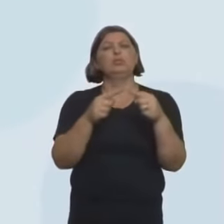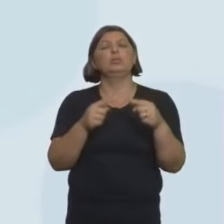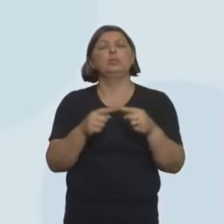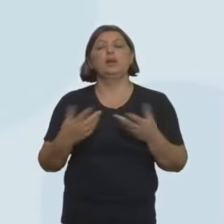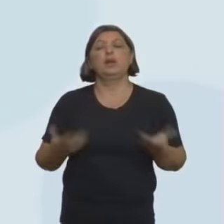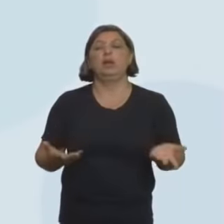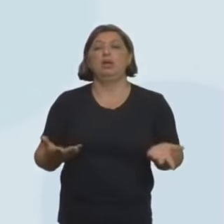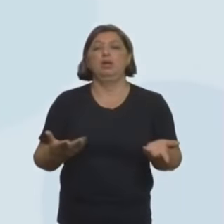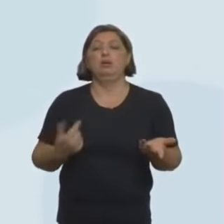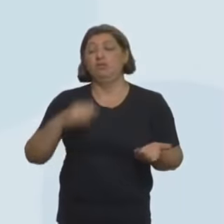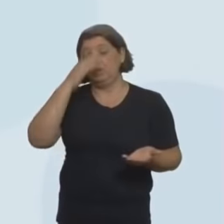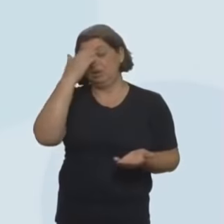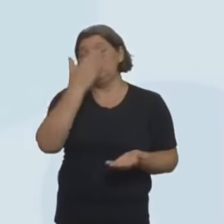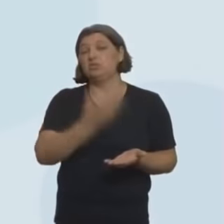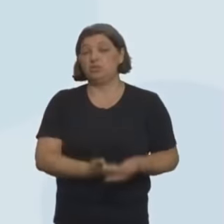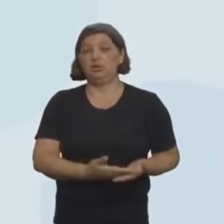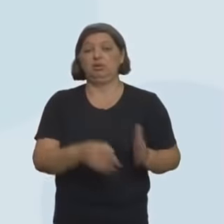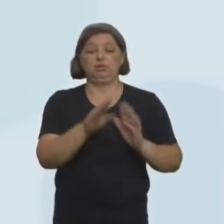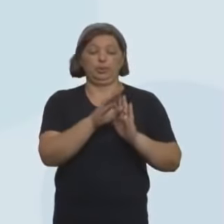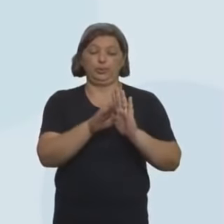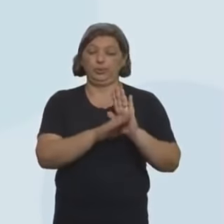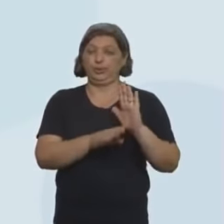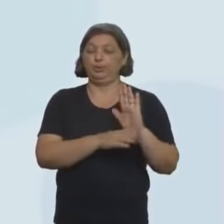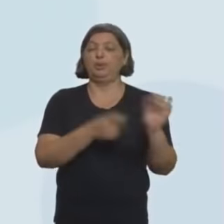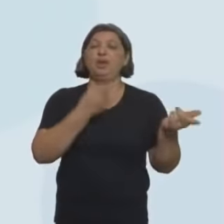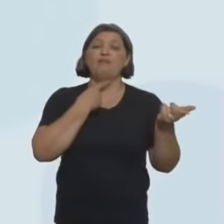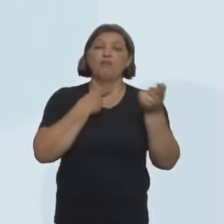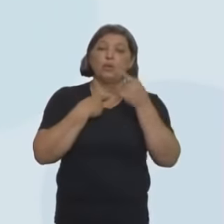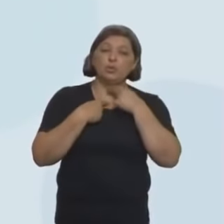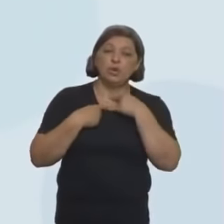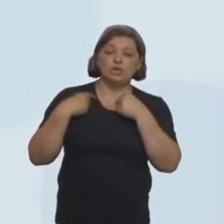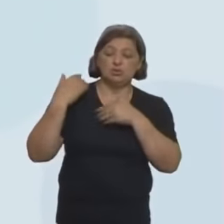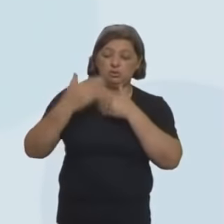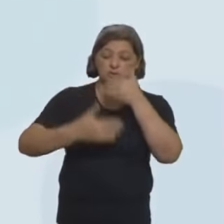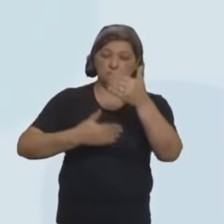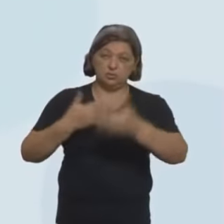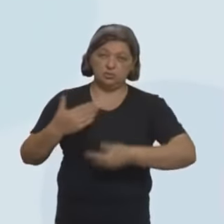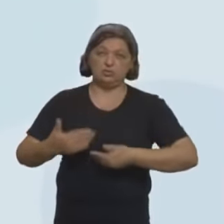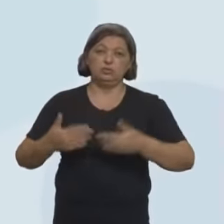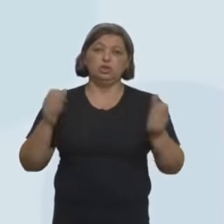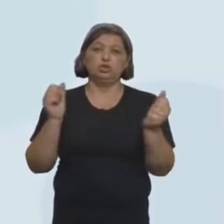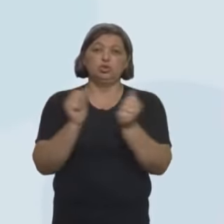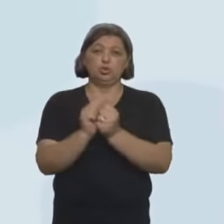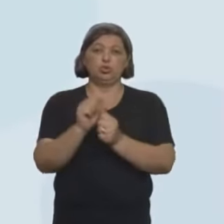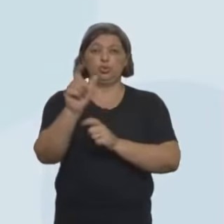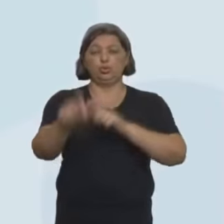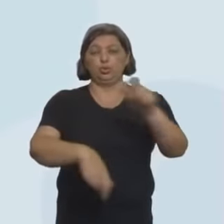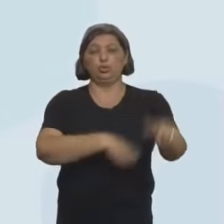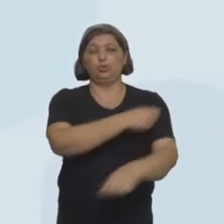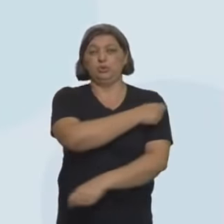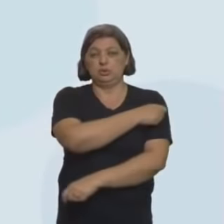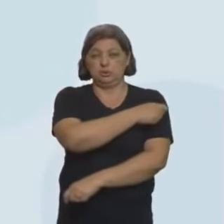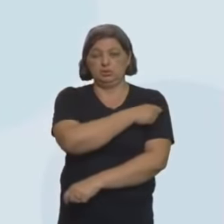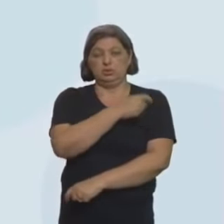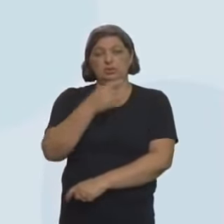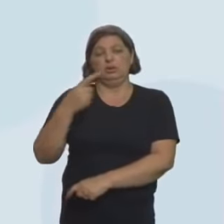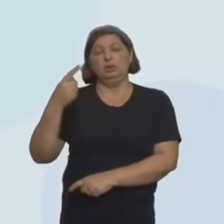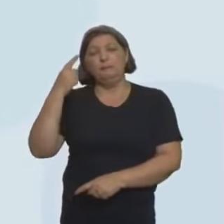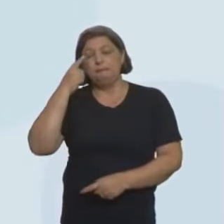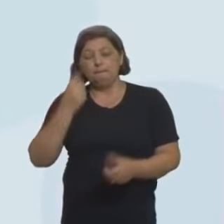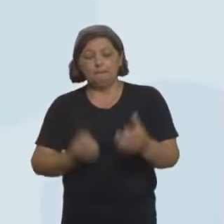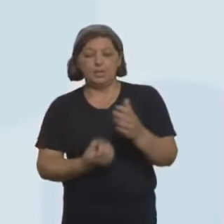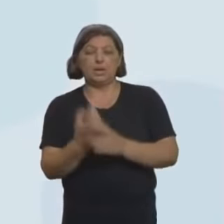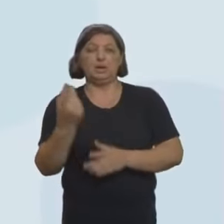vão acreditar nele, ter vontade de se desenvolver junto com seus estudantes, de criar essa conexão,